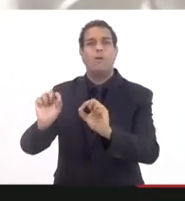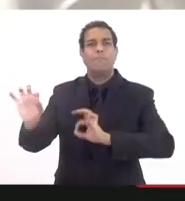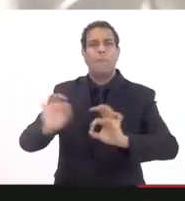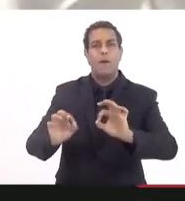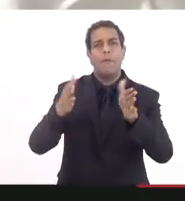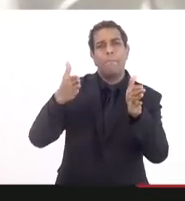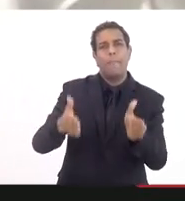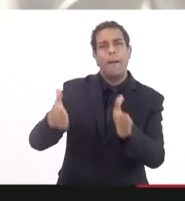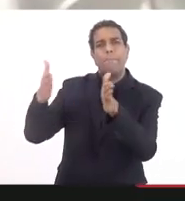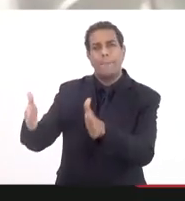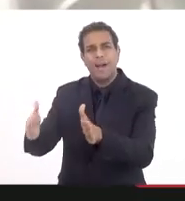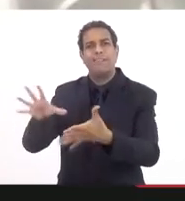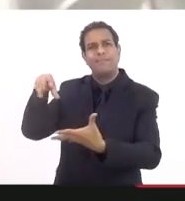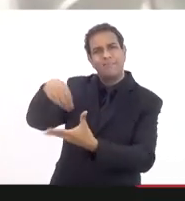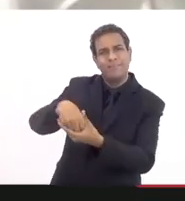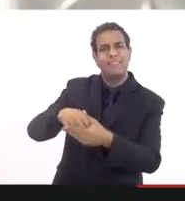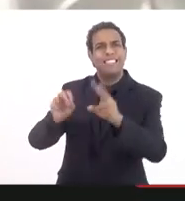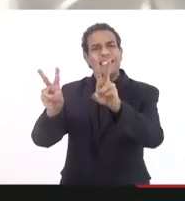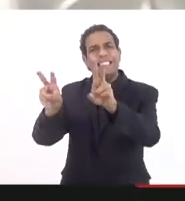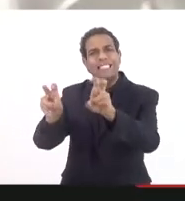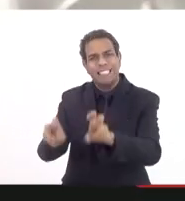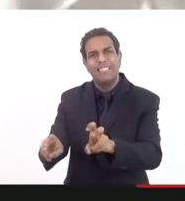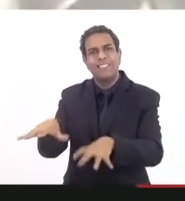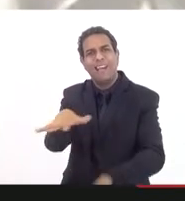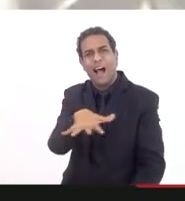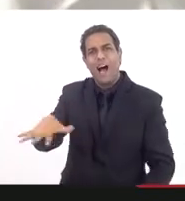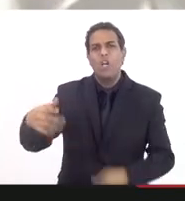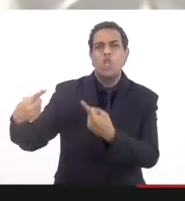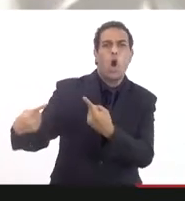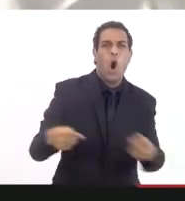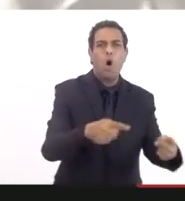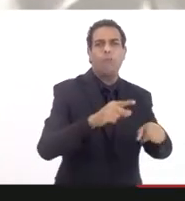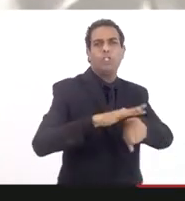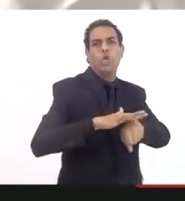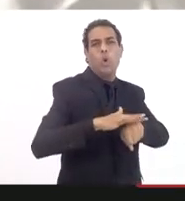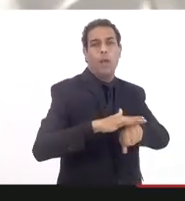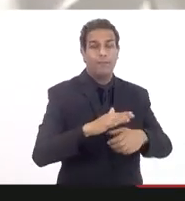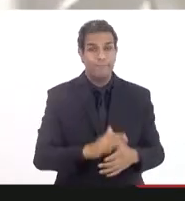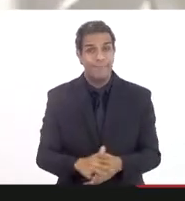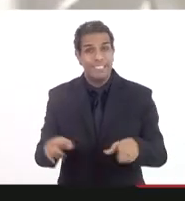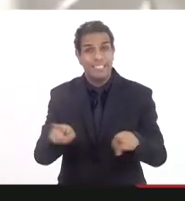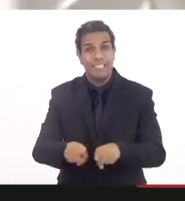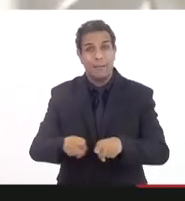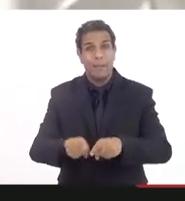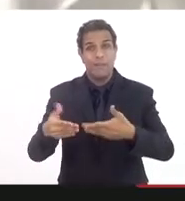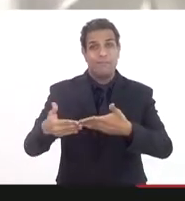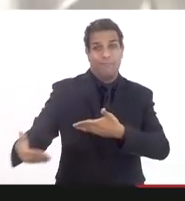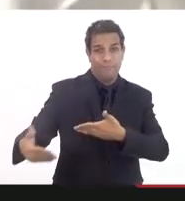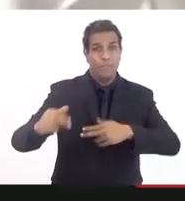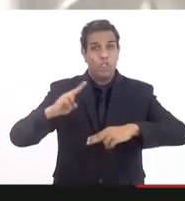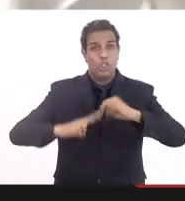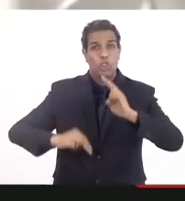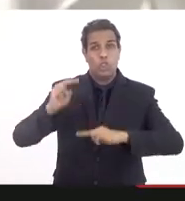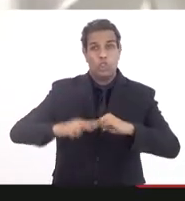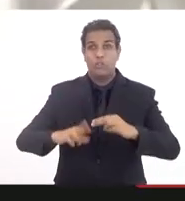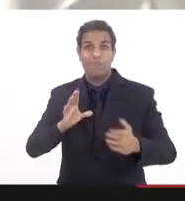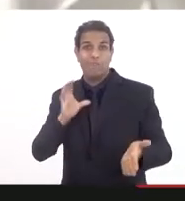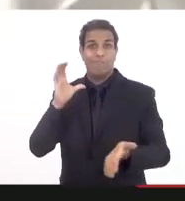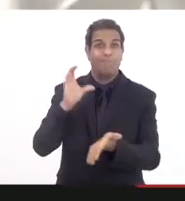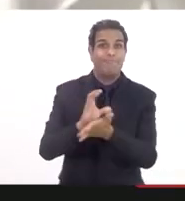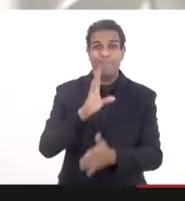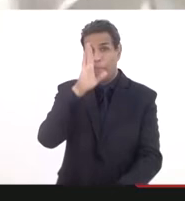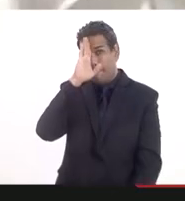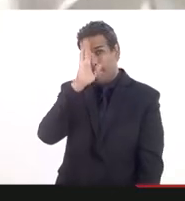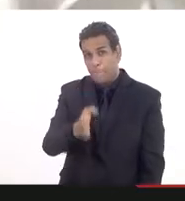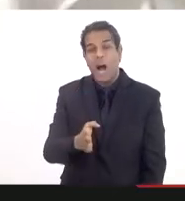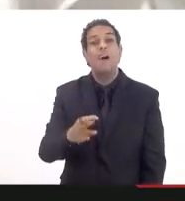dos eixos temáticos. No mês de julho, já se discutiu aí a transferência imediata